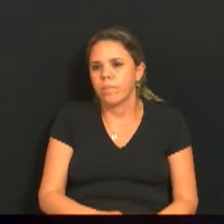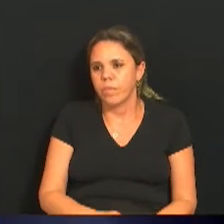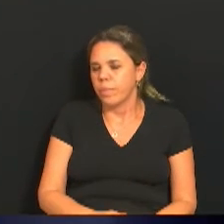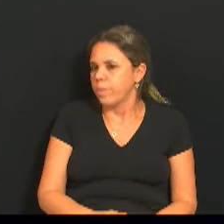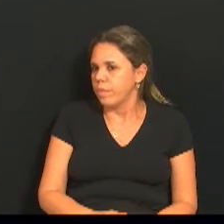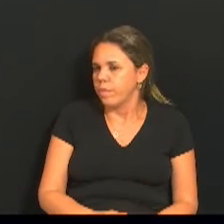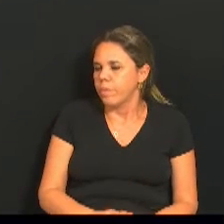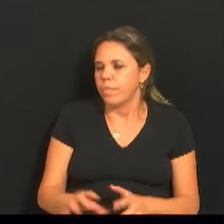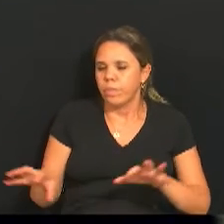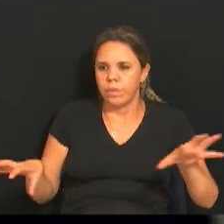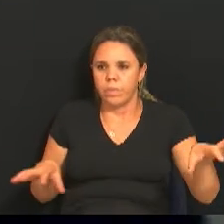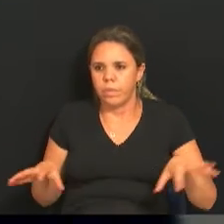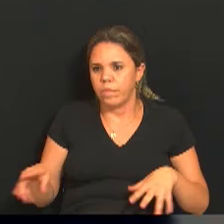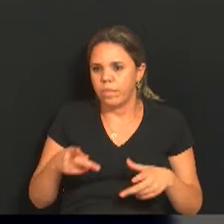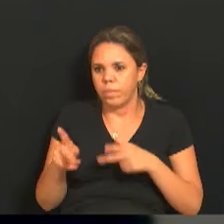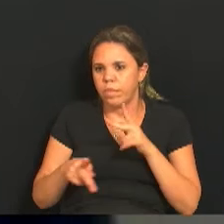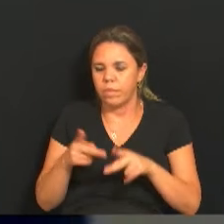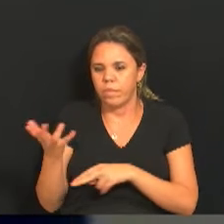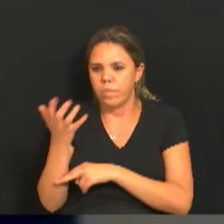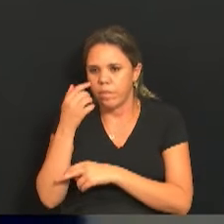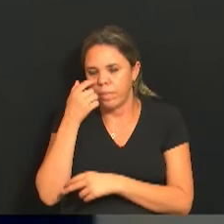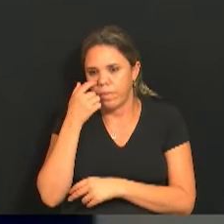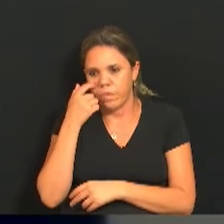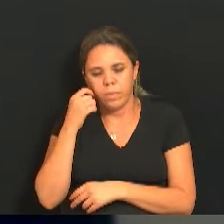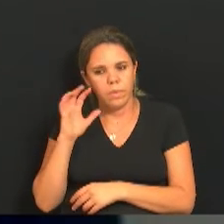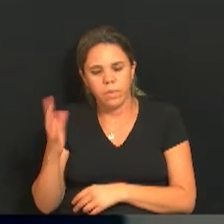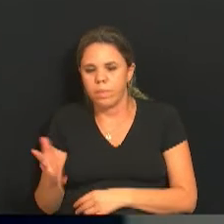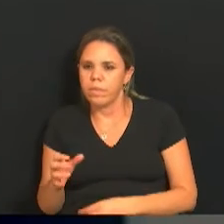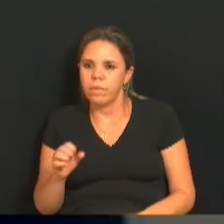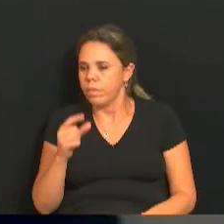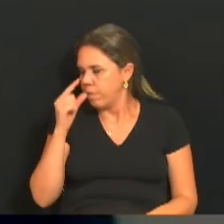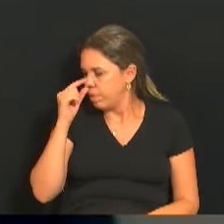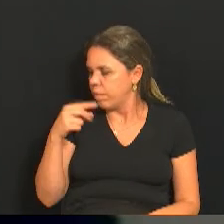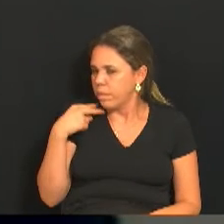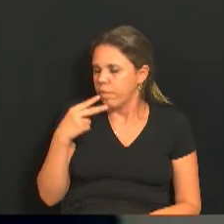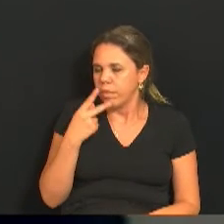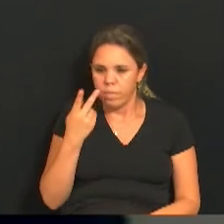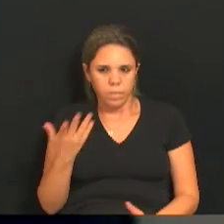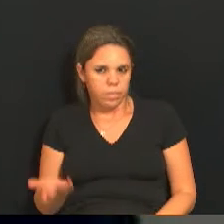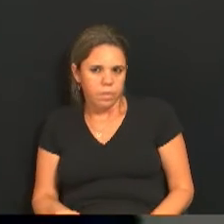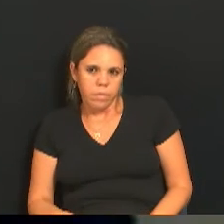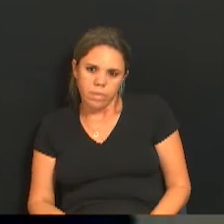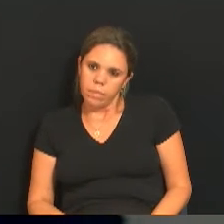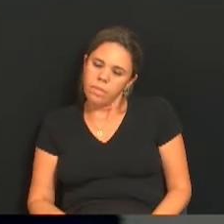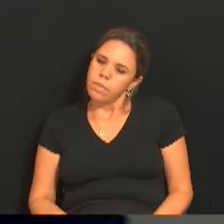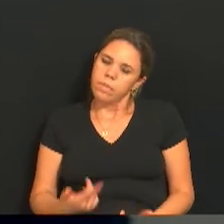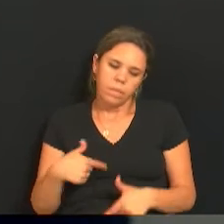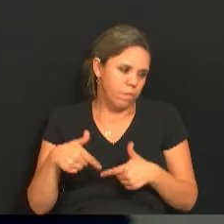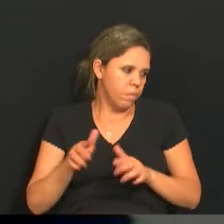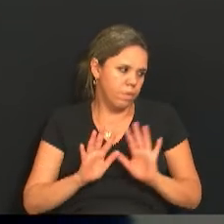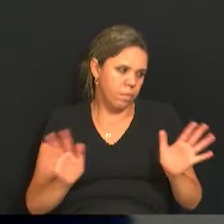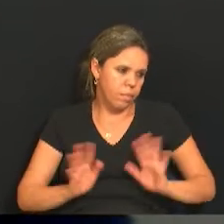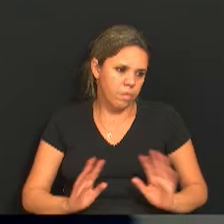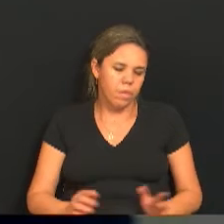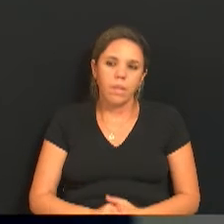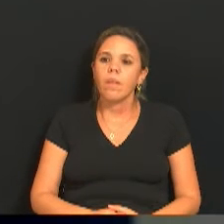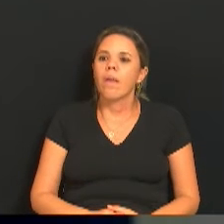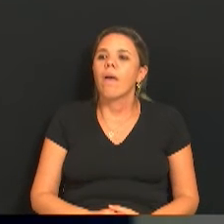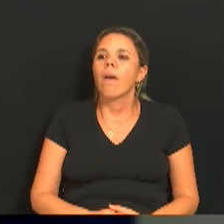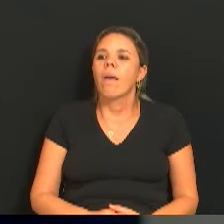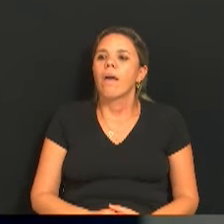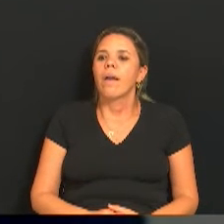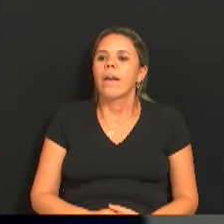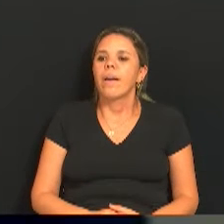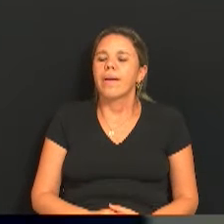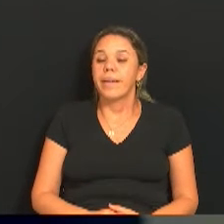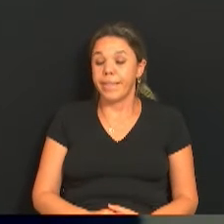a população em situação de rua e tudo aquilo que o Salvetti colocou e que o pessoal colocou também, a gente acaba não trabalhando tanto. Por que eu estou dizendo isso? A